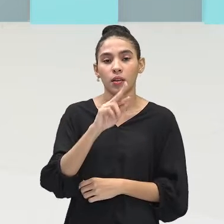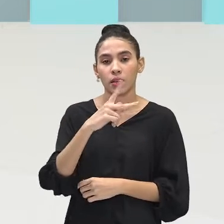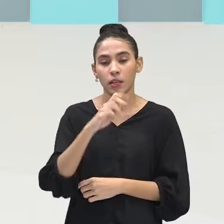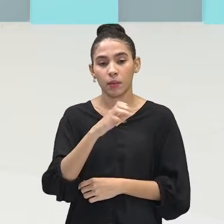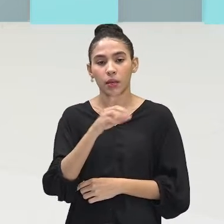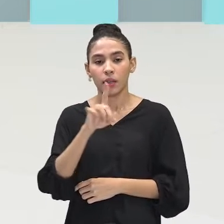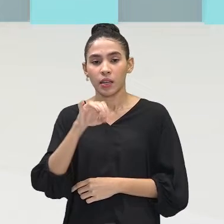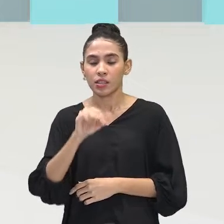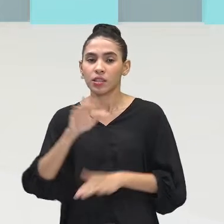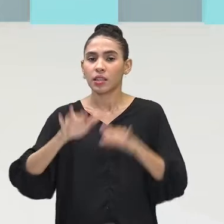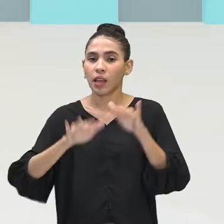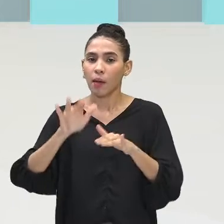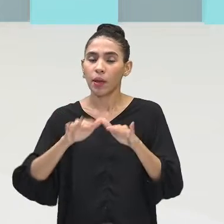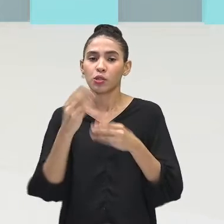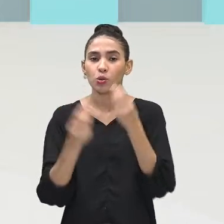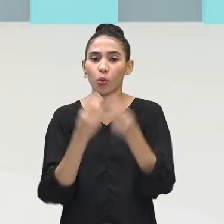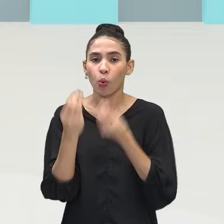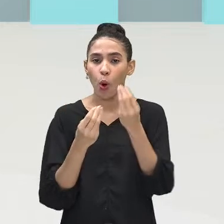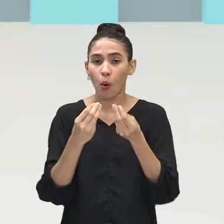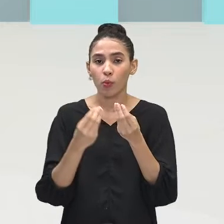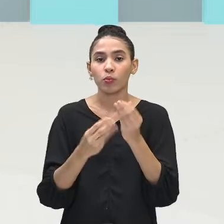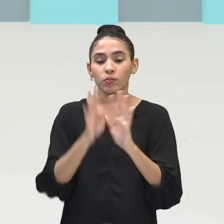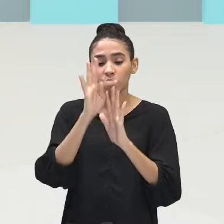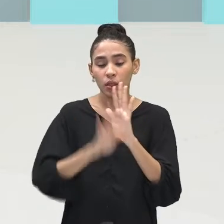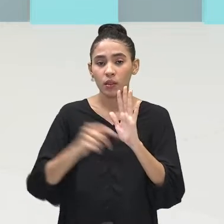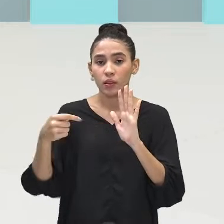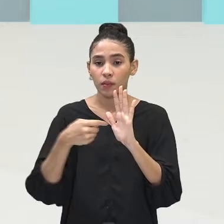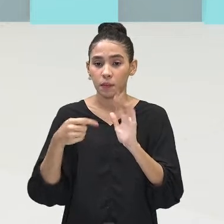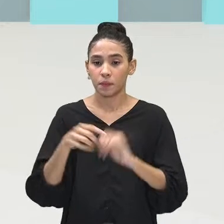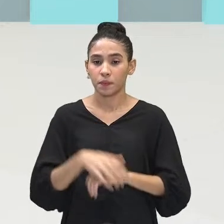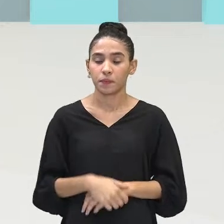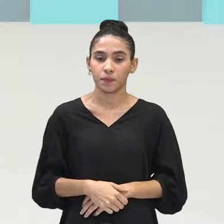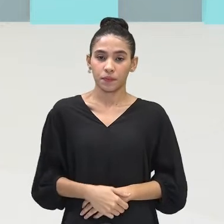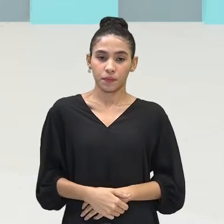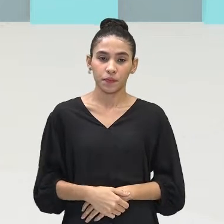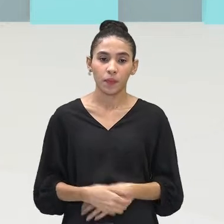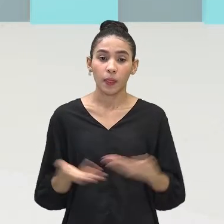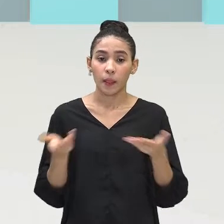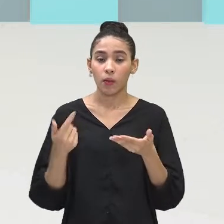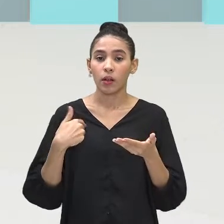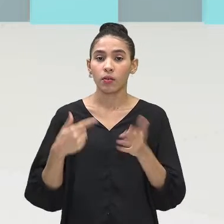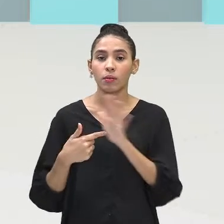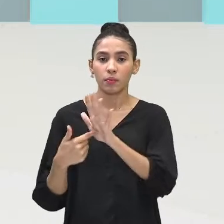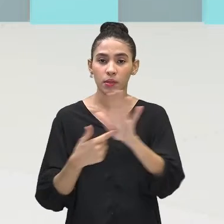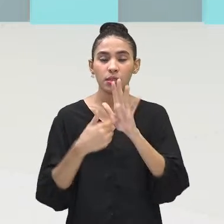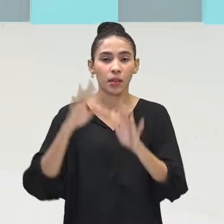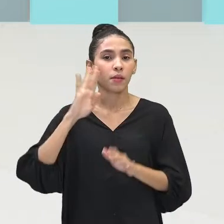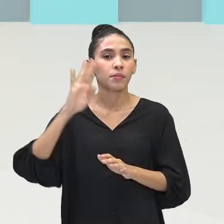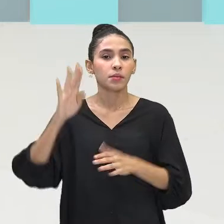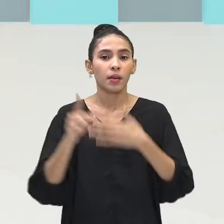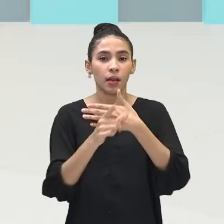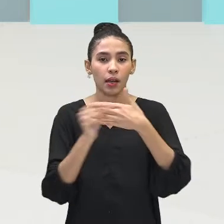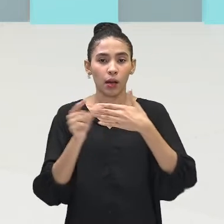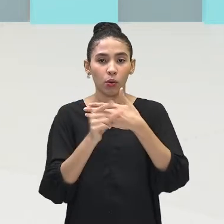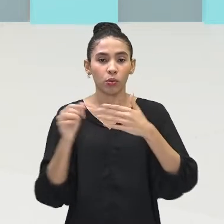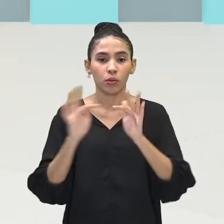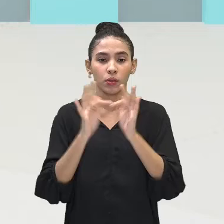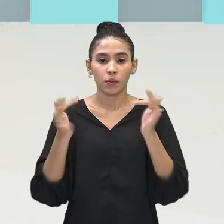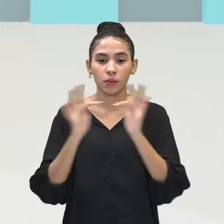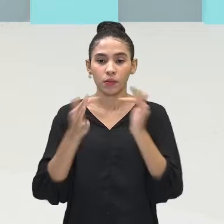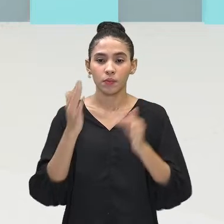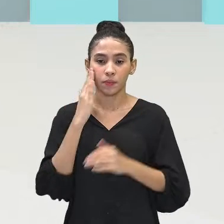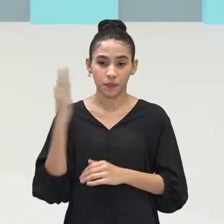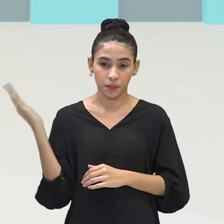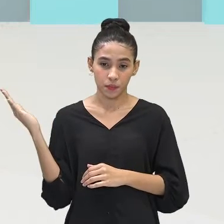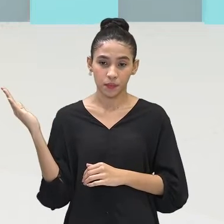Vai depender ali de como que o autor vai trabalhar o texto. Agora eu quero mostrar para vocês os principais autores do arcadismo. Então, a gente